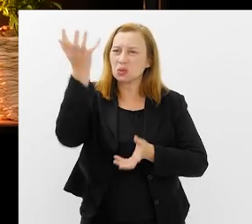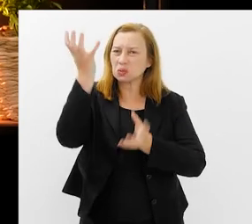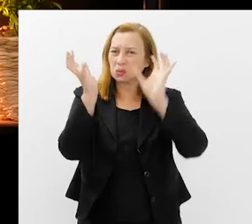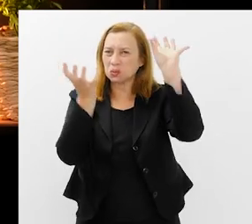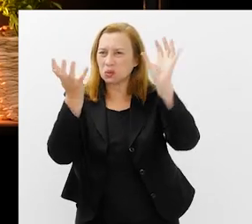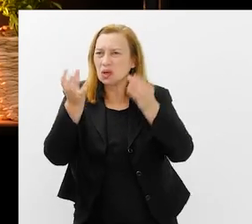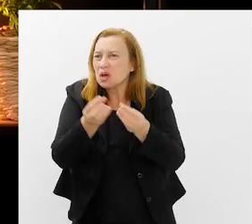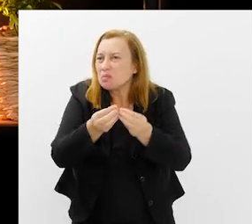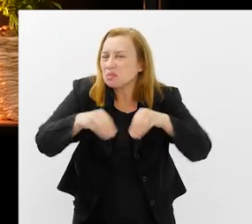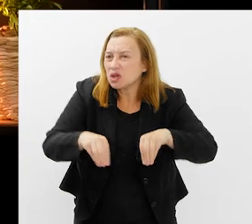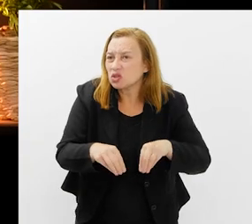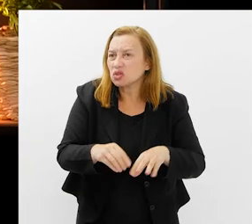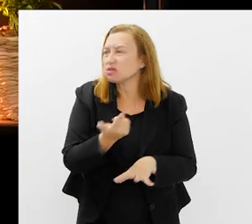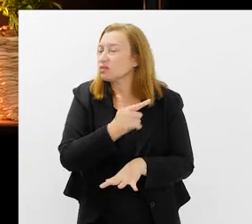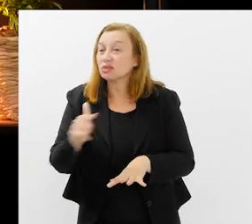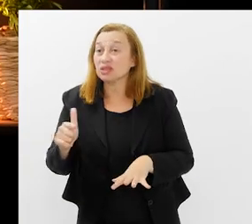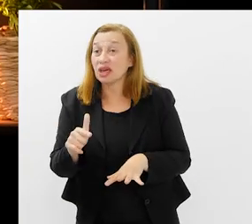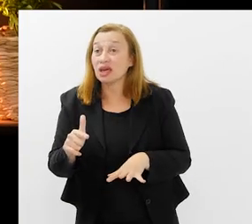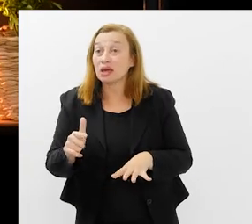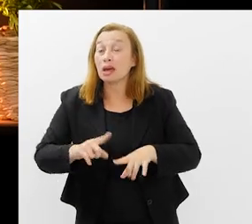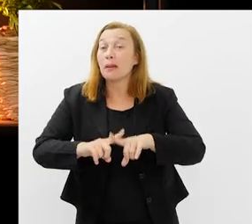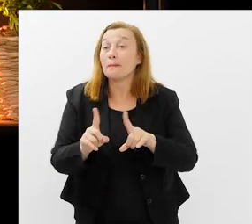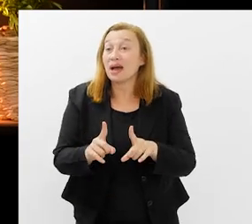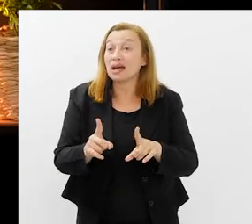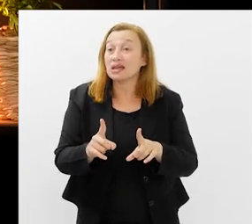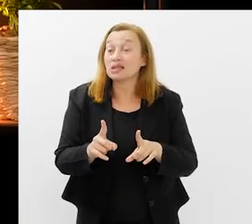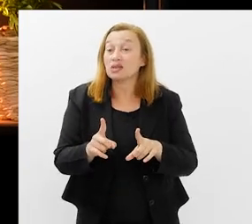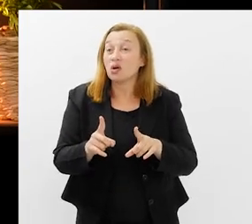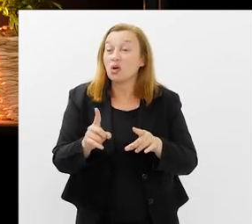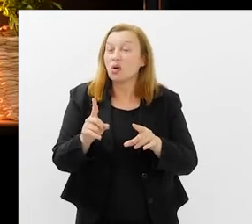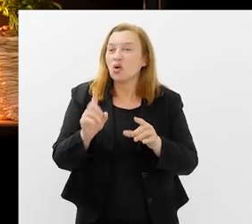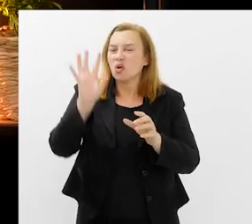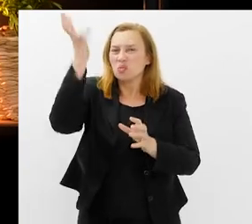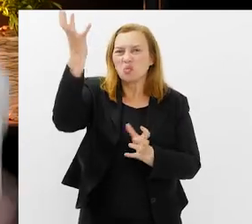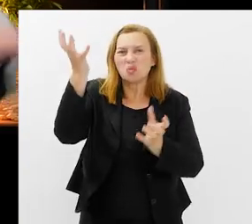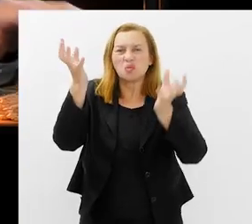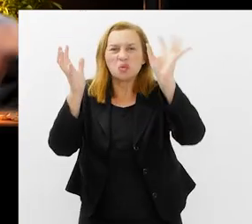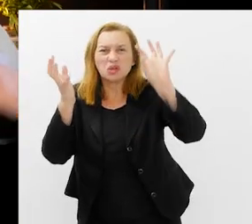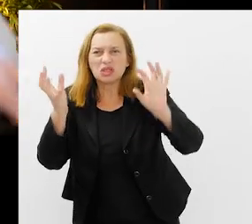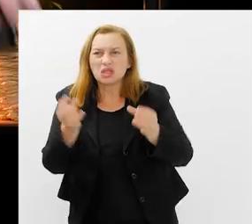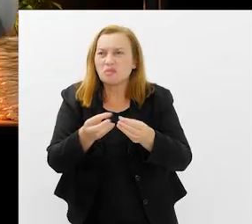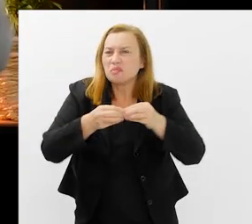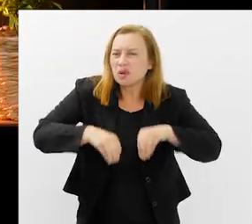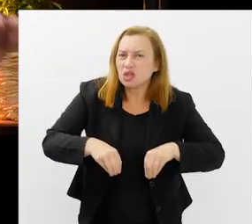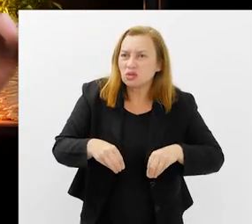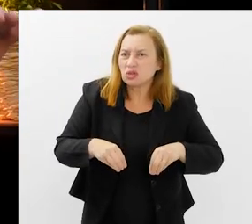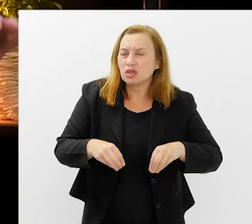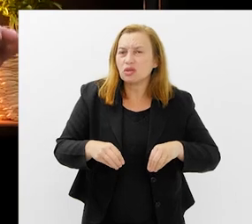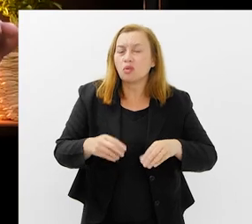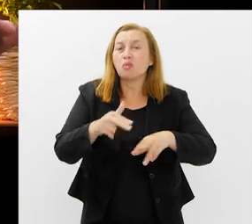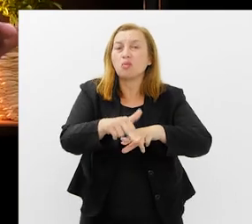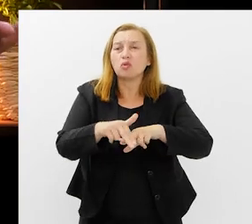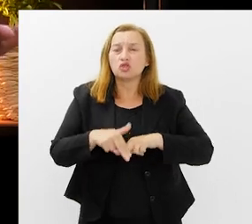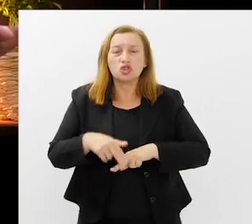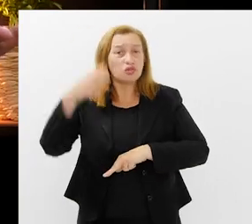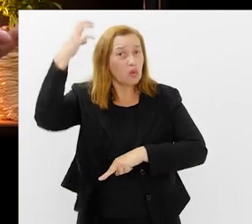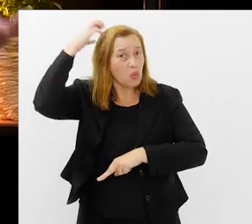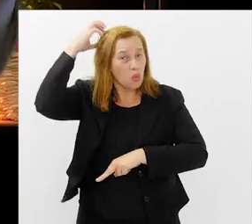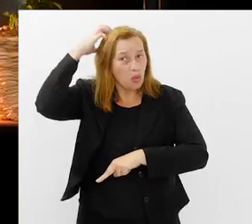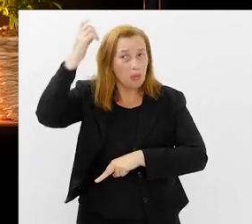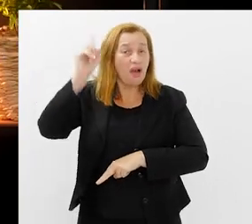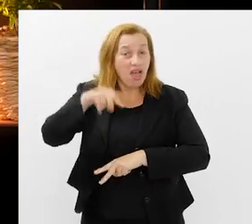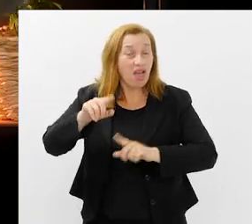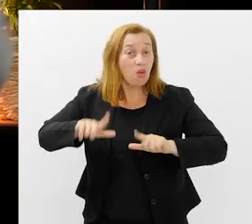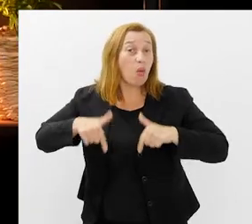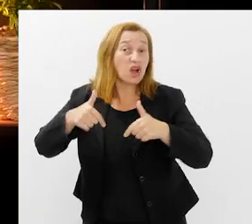não existem desastres naturais. Os desastres são causados pela ação humana. Não tem, em cada desastre natural, você tem